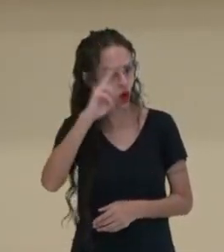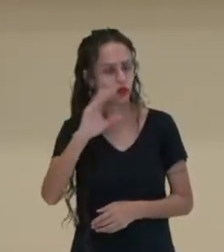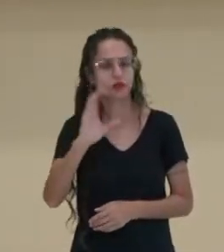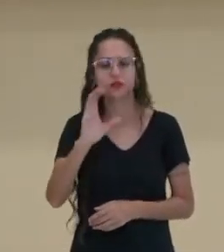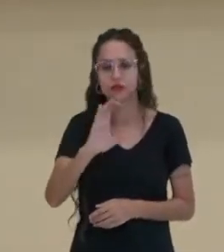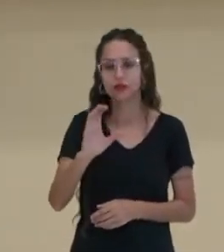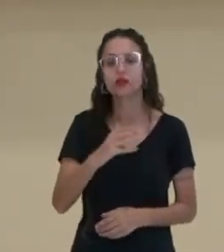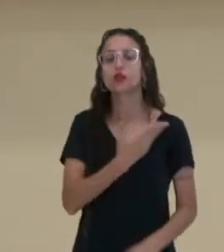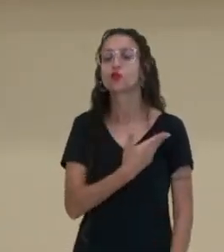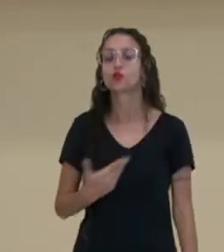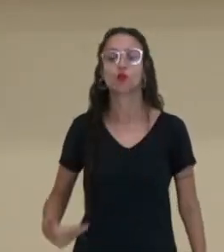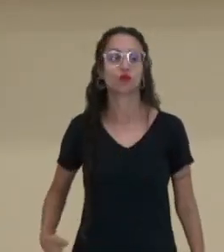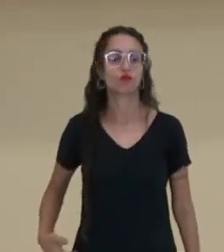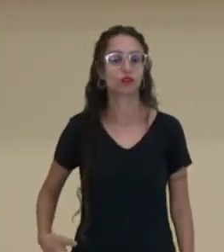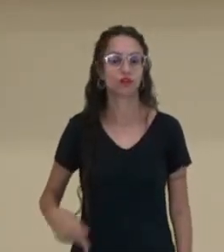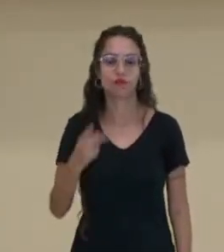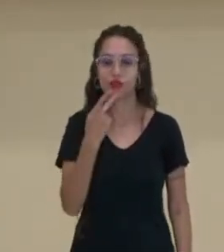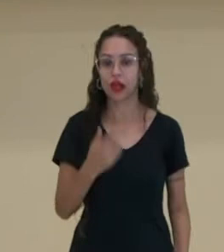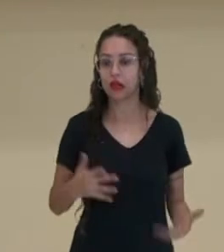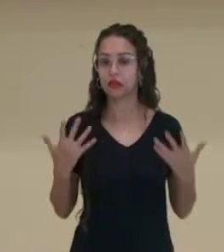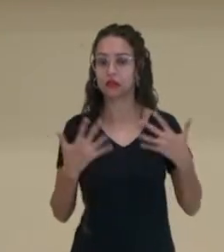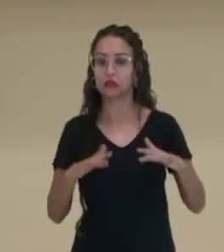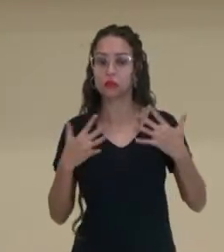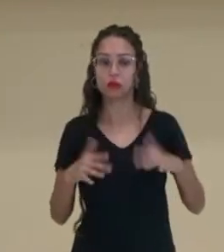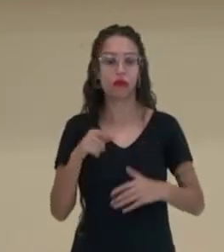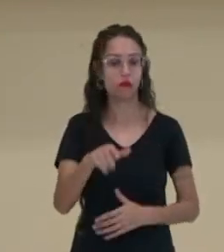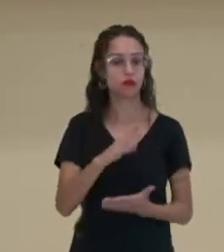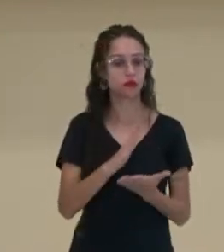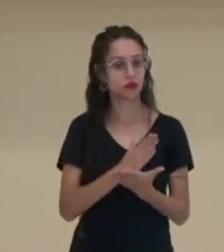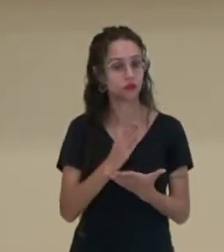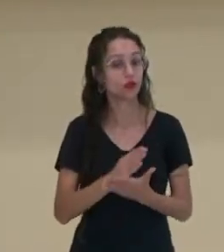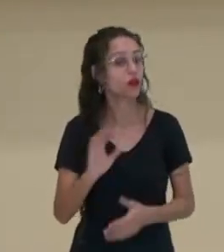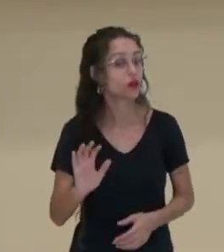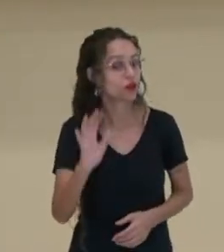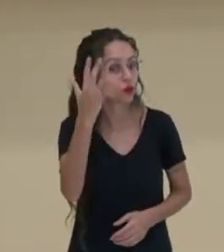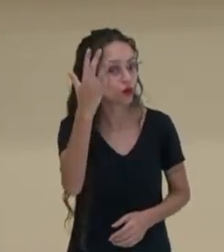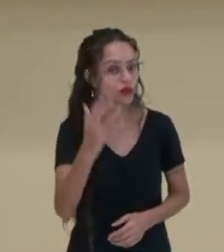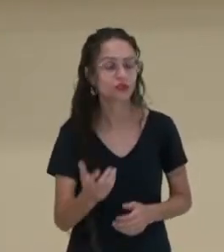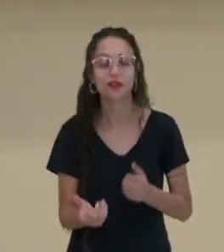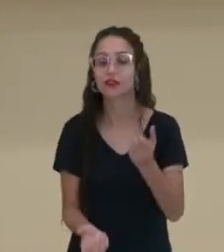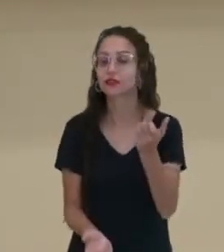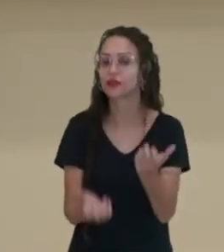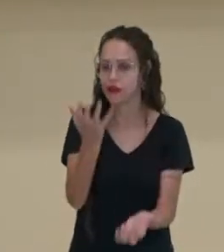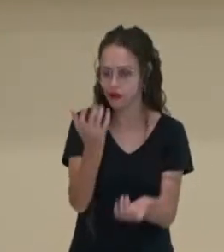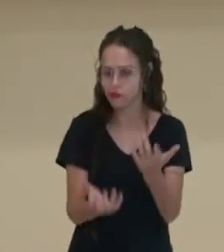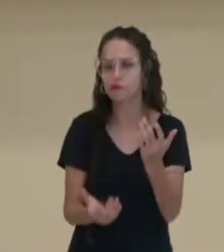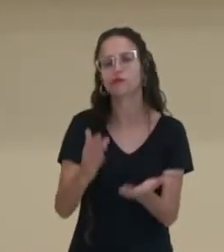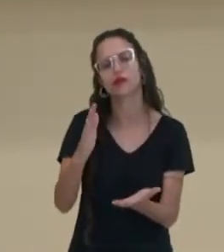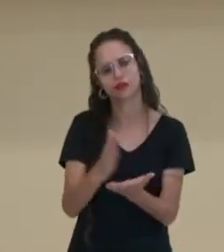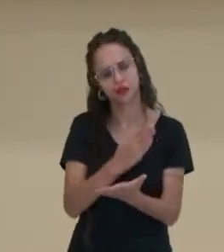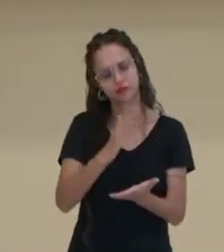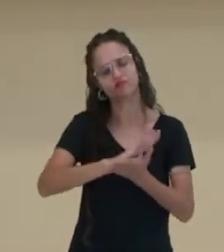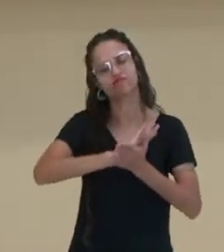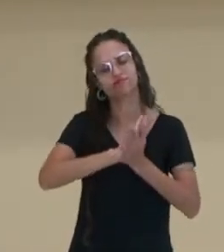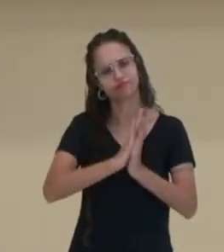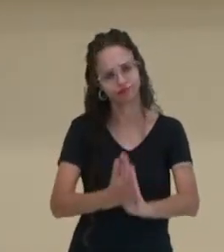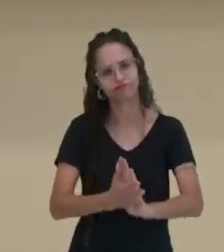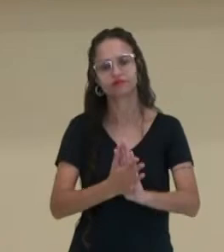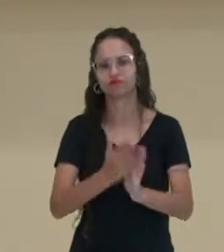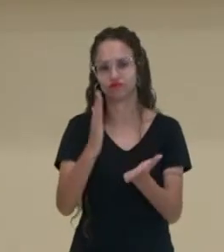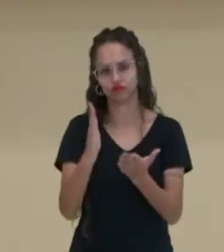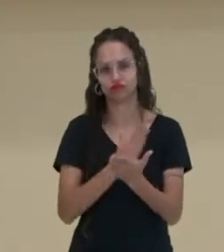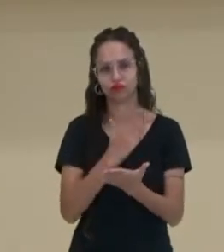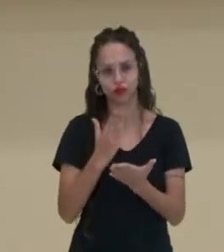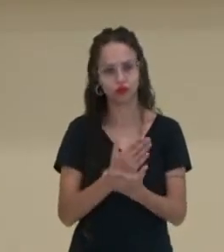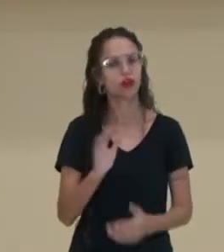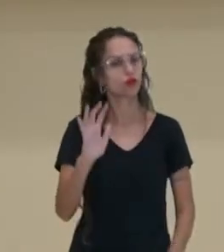governante não queria que aqueles livros existissem. Aí aconteceu uma espécie de queima de livros, destruição de livros,